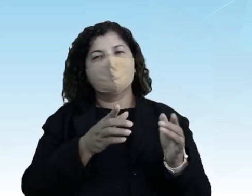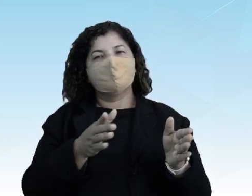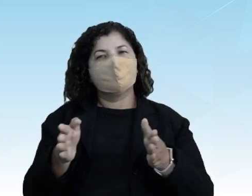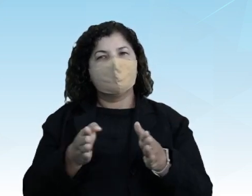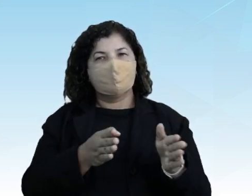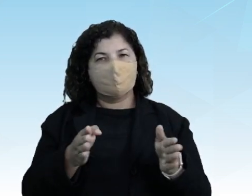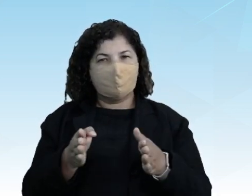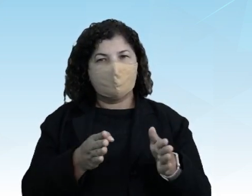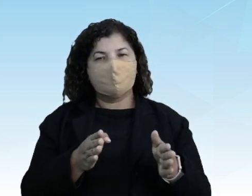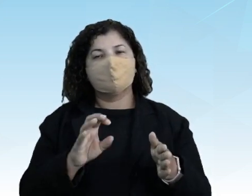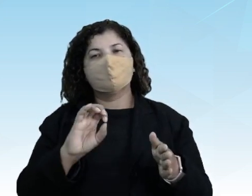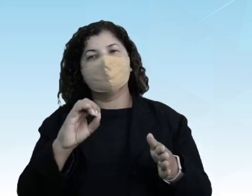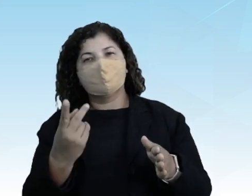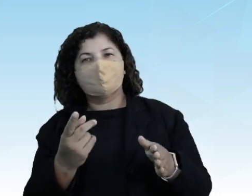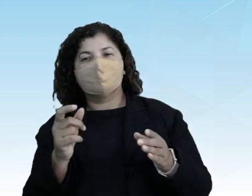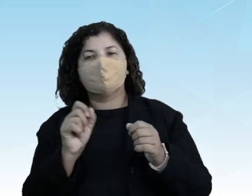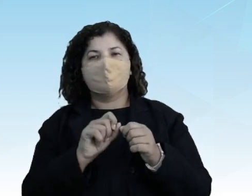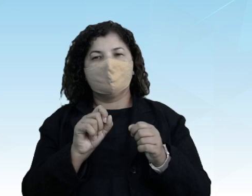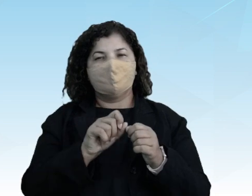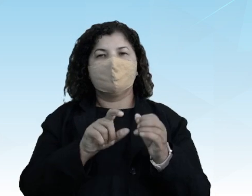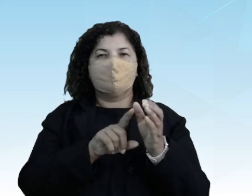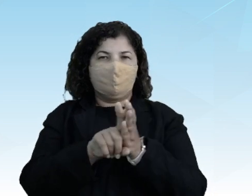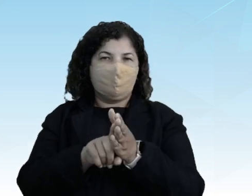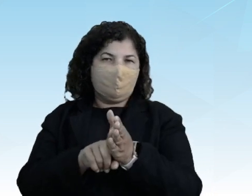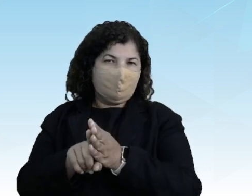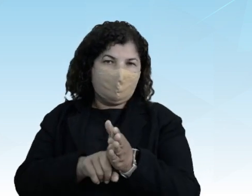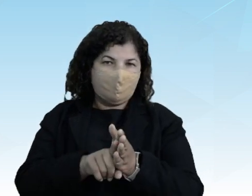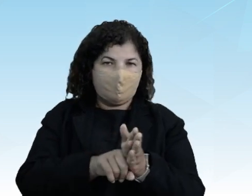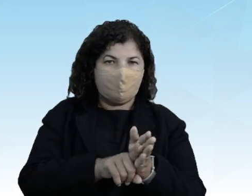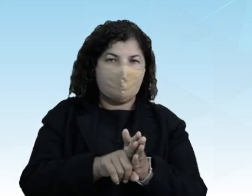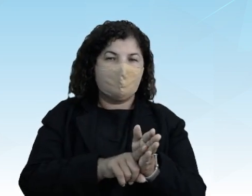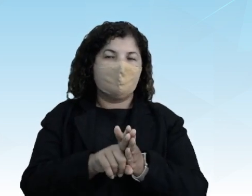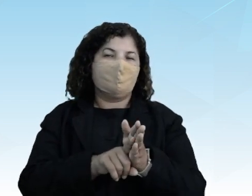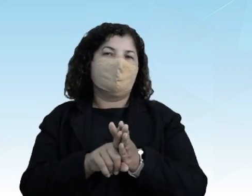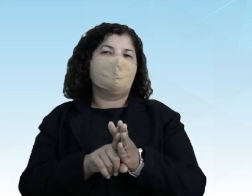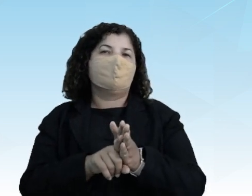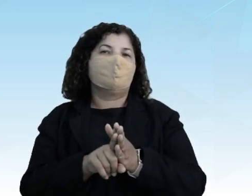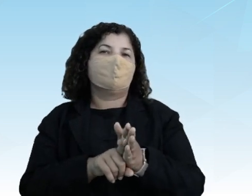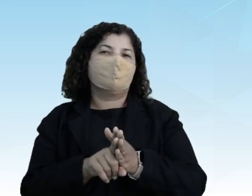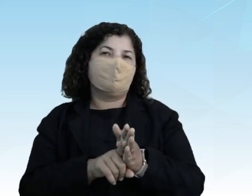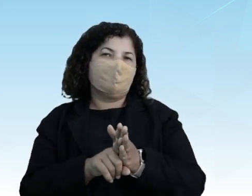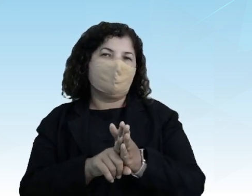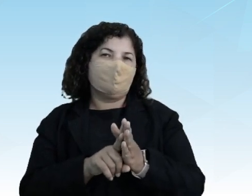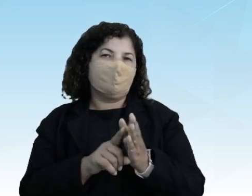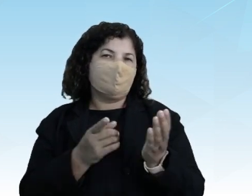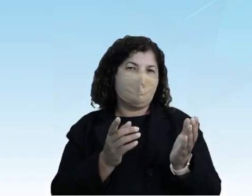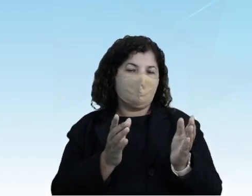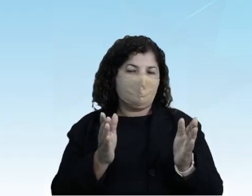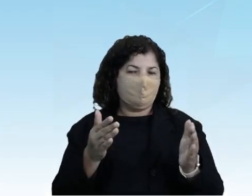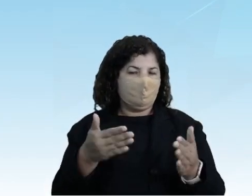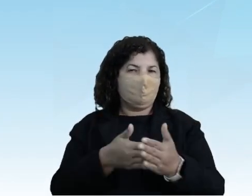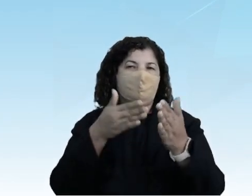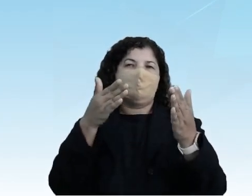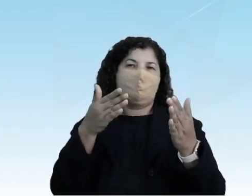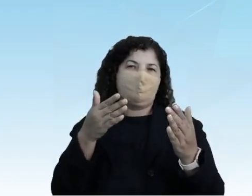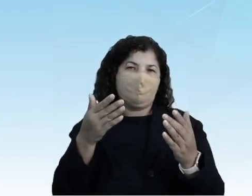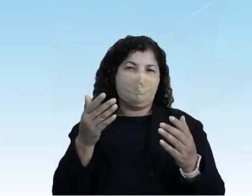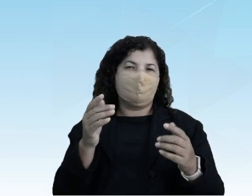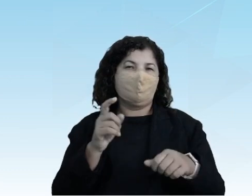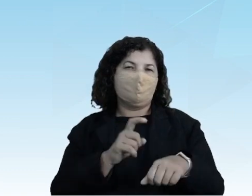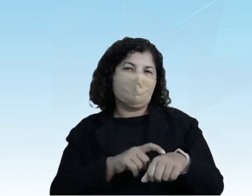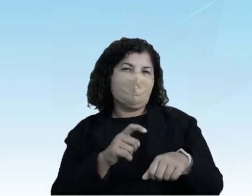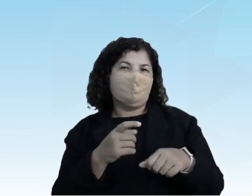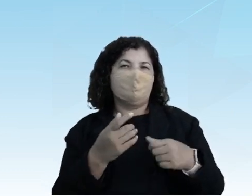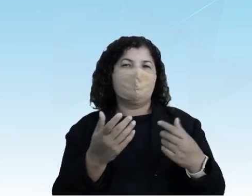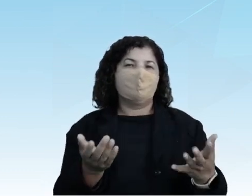né, ou a elaboração de uma pesquisa a ser feita por uma pesquisa. Então, vamos delimitar o tempo, qual o tempo,